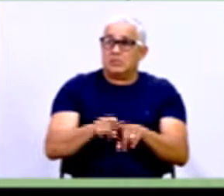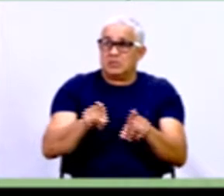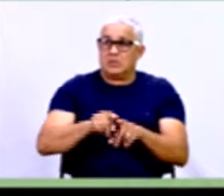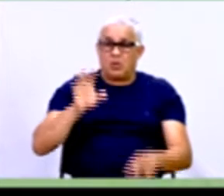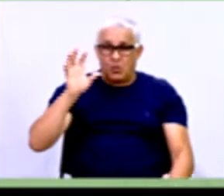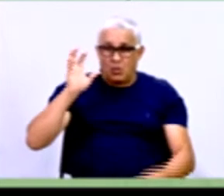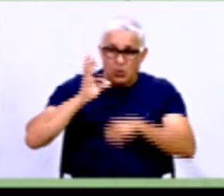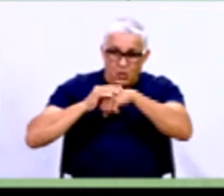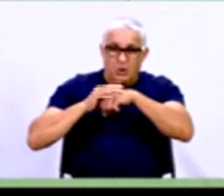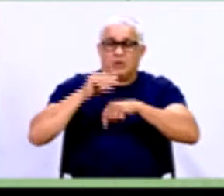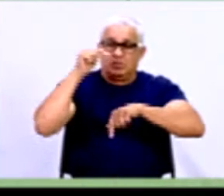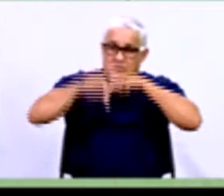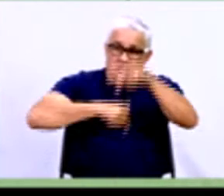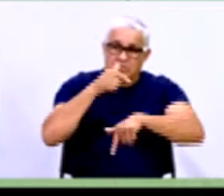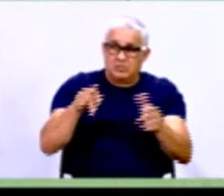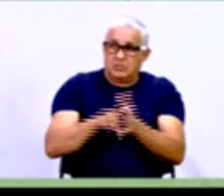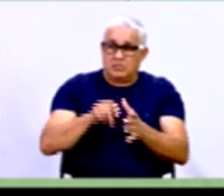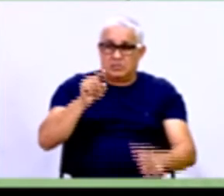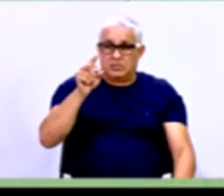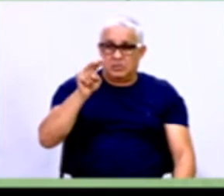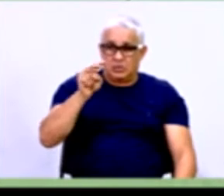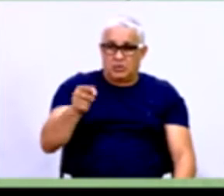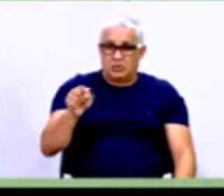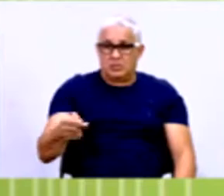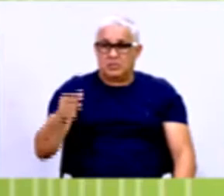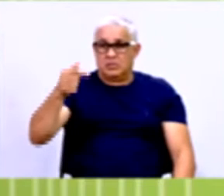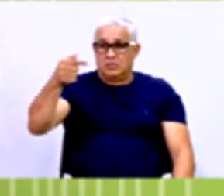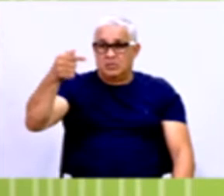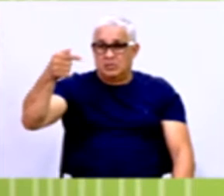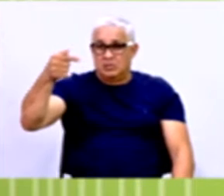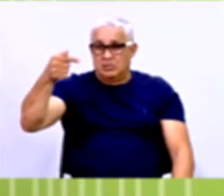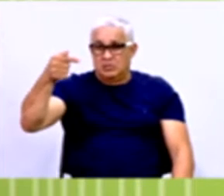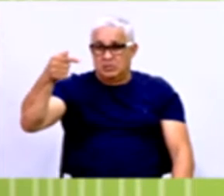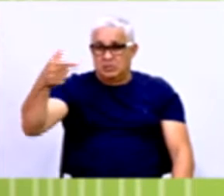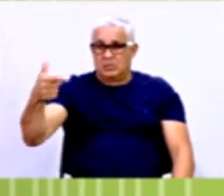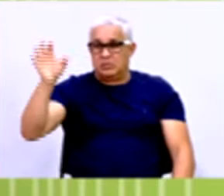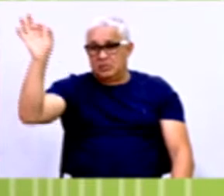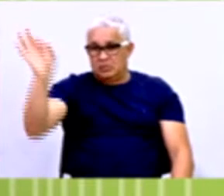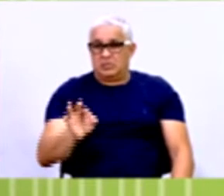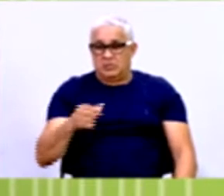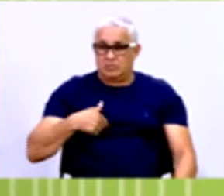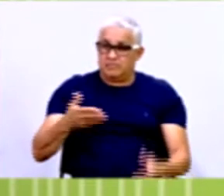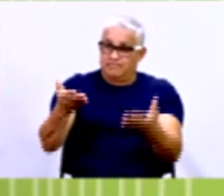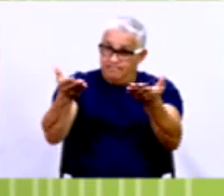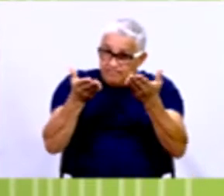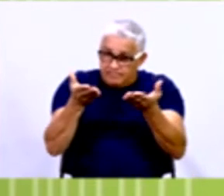2,72%. Interessante nós analisarmos uma coisa interessante, que até eu convido